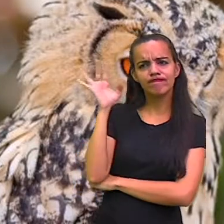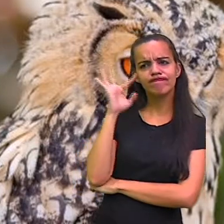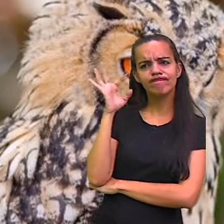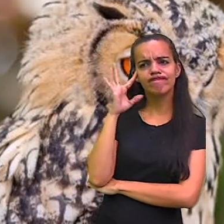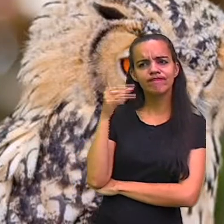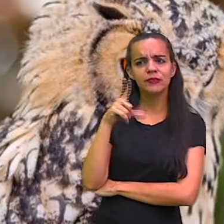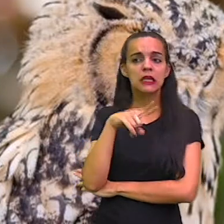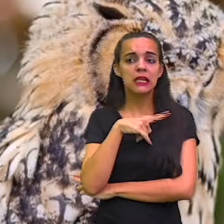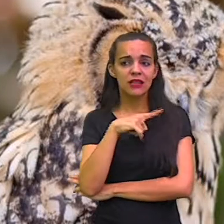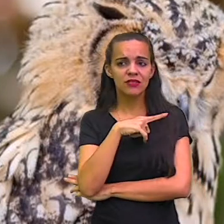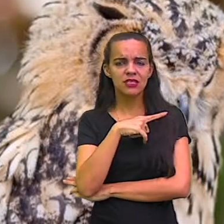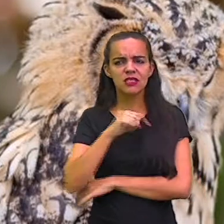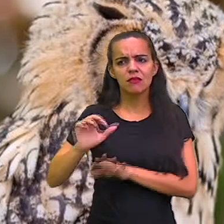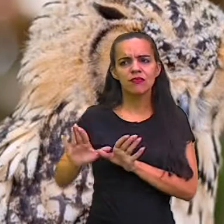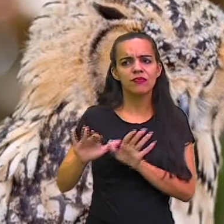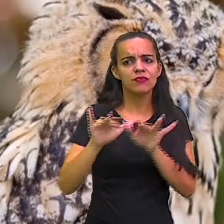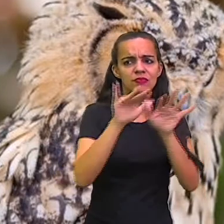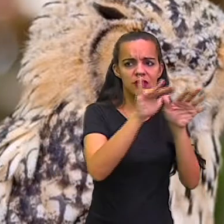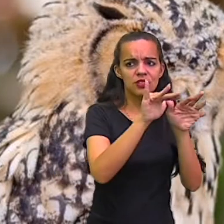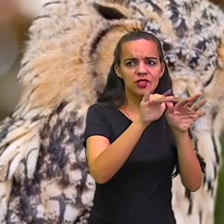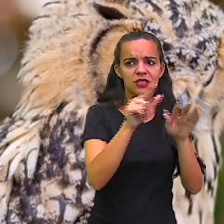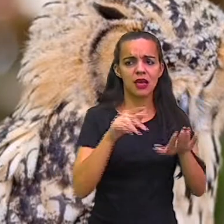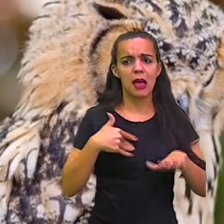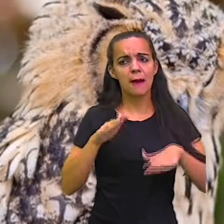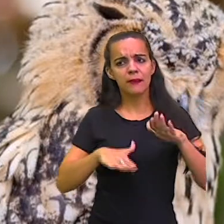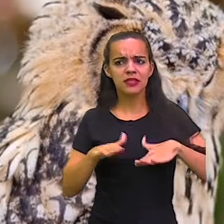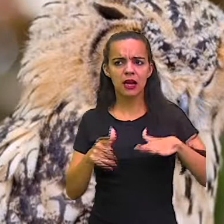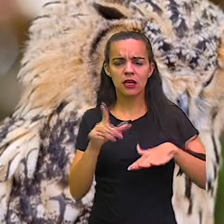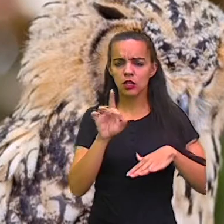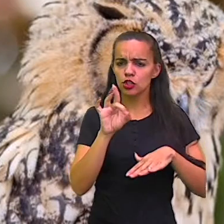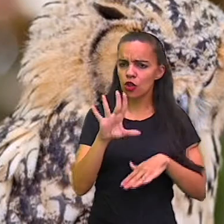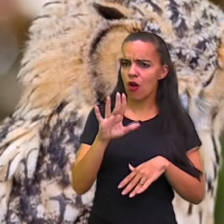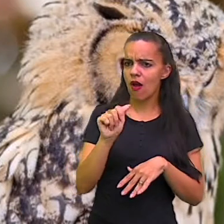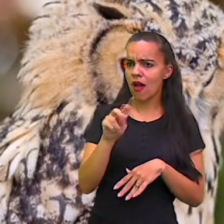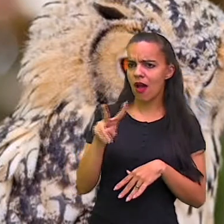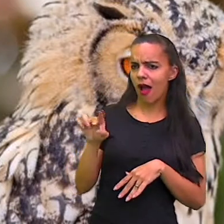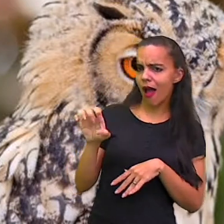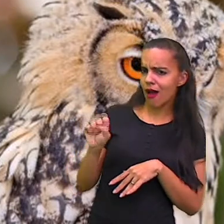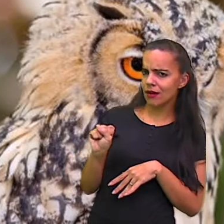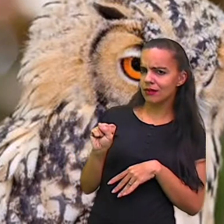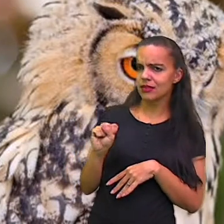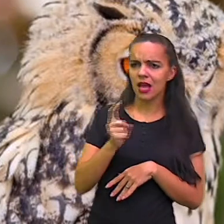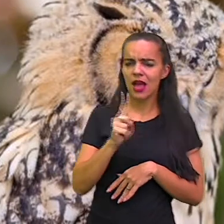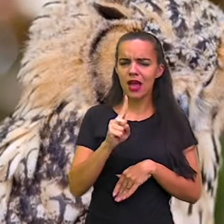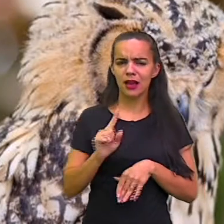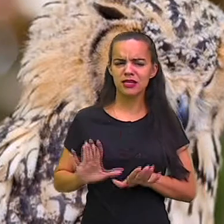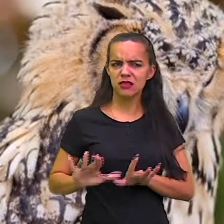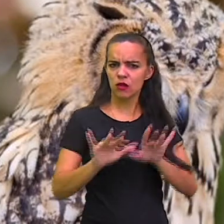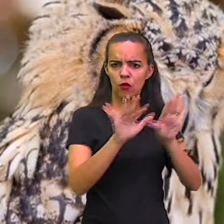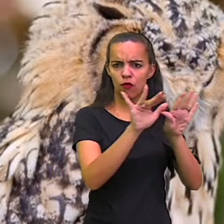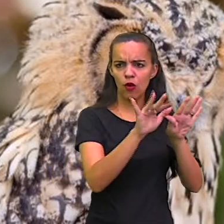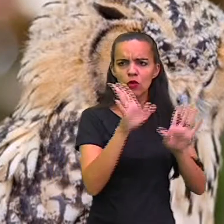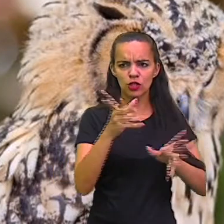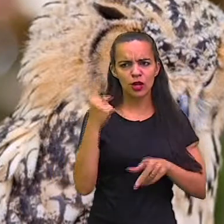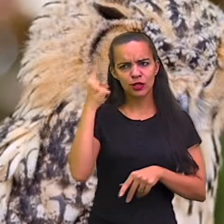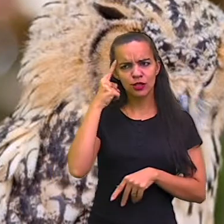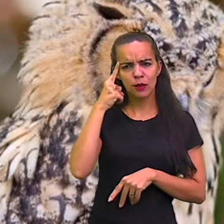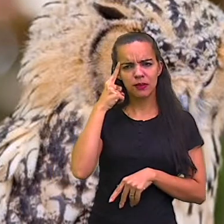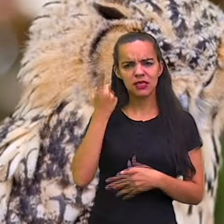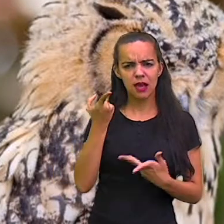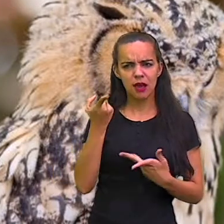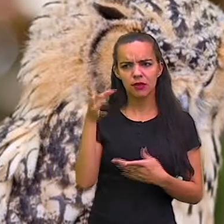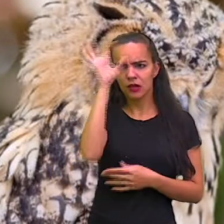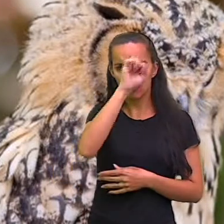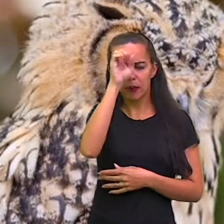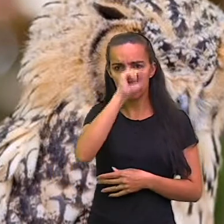que nós temos aves que apesar de seres não vou tem mais coisa para a gente aprender